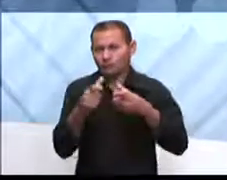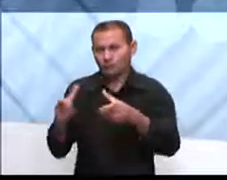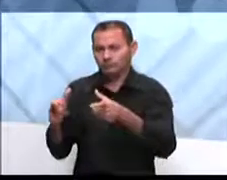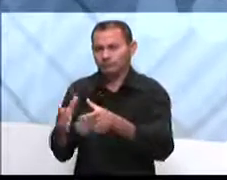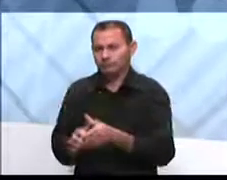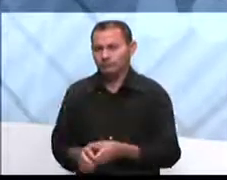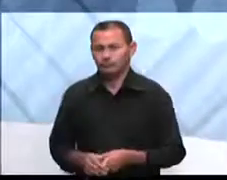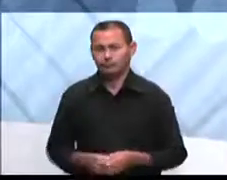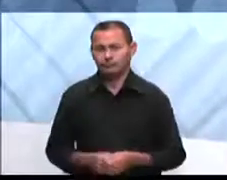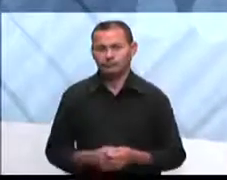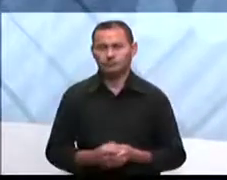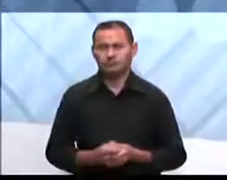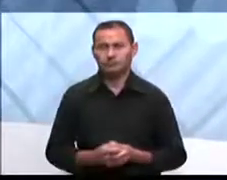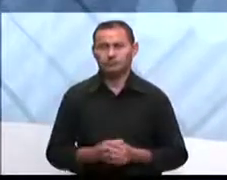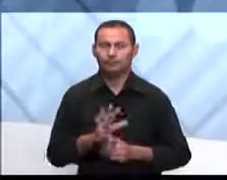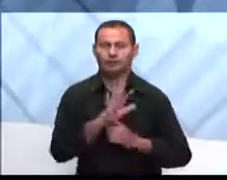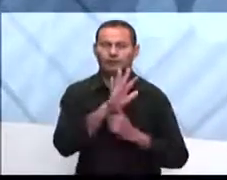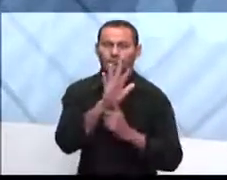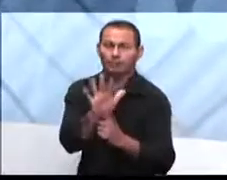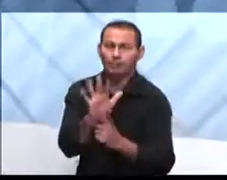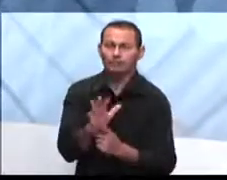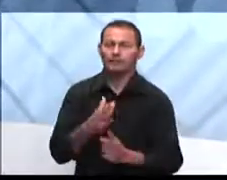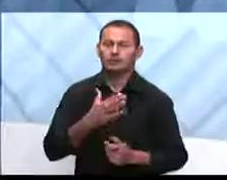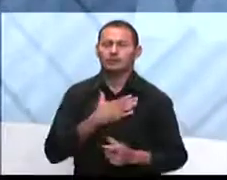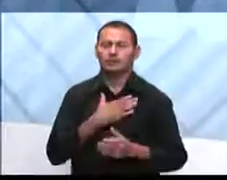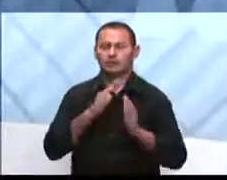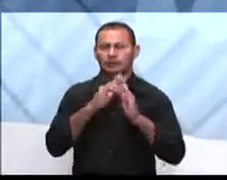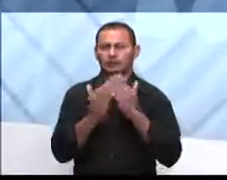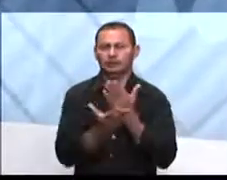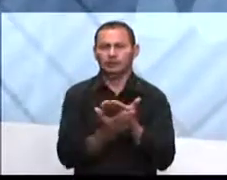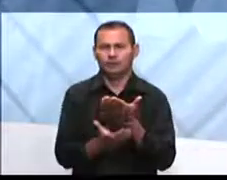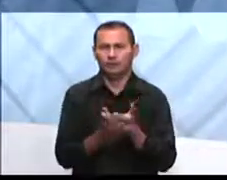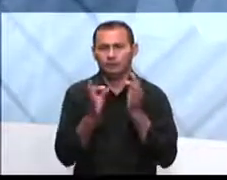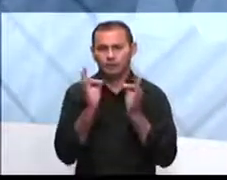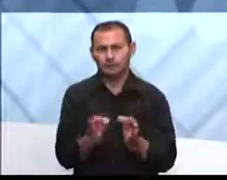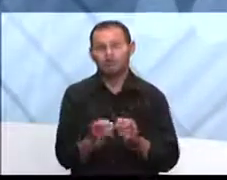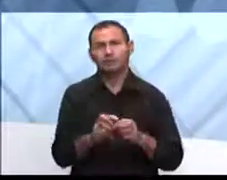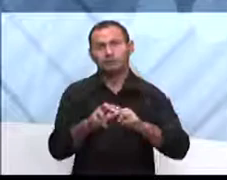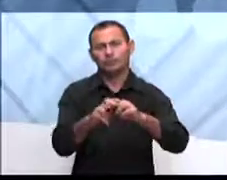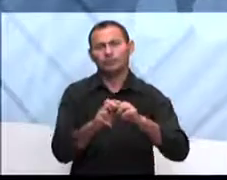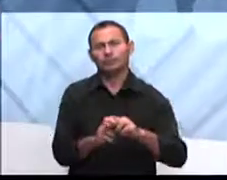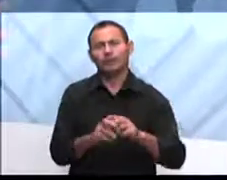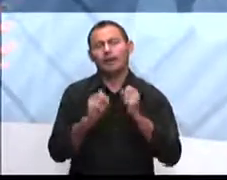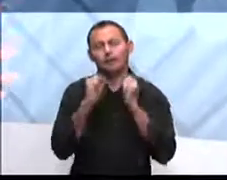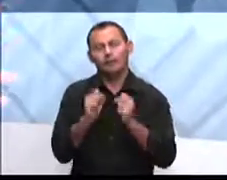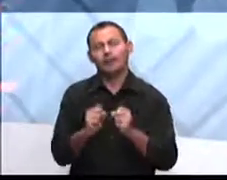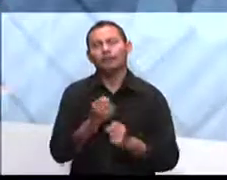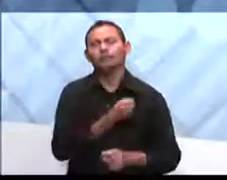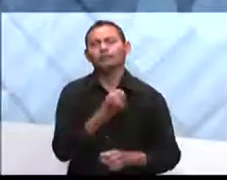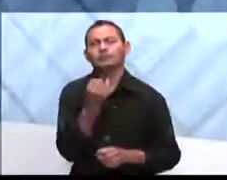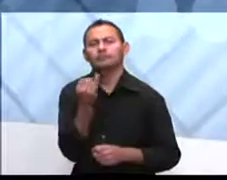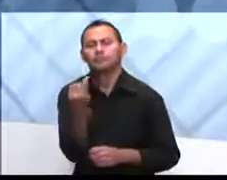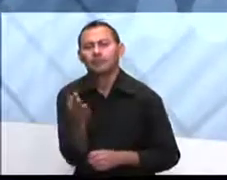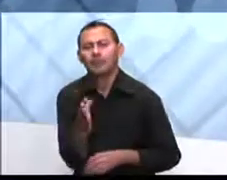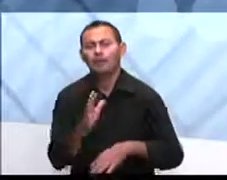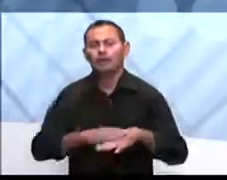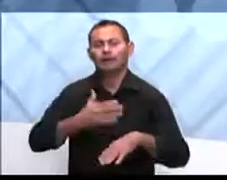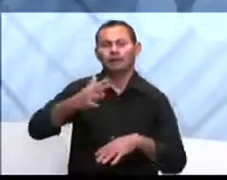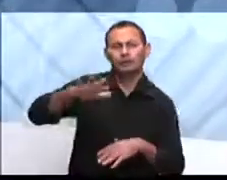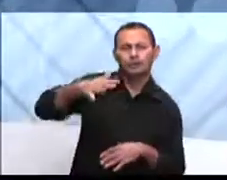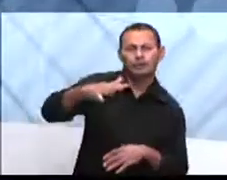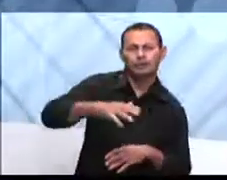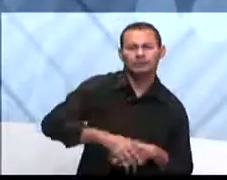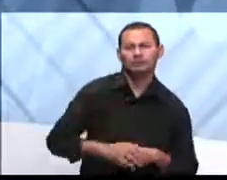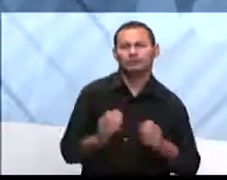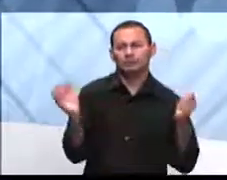então, da amostra da minha escola, tá? Então, com isso, eu posso quantificar mais ou menos